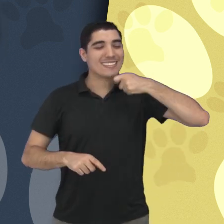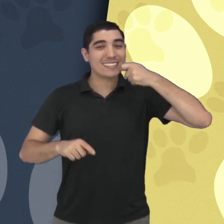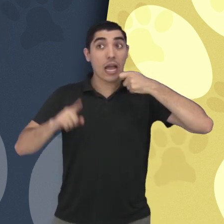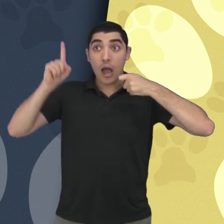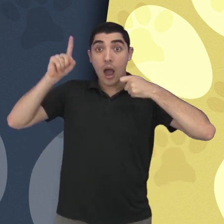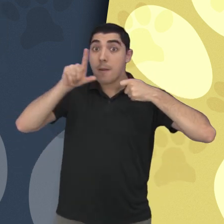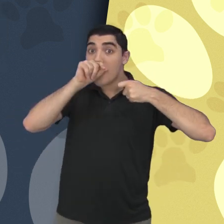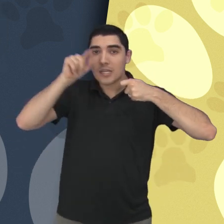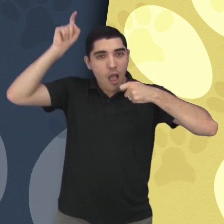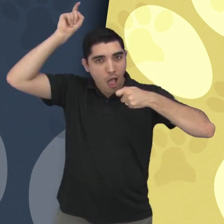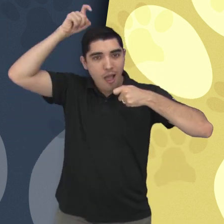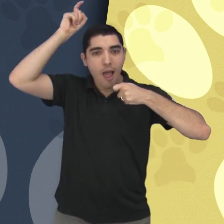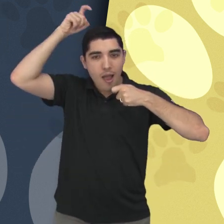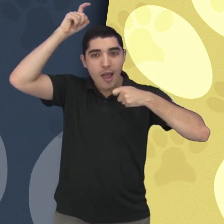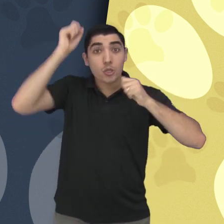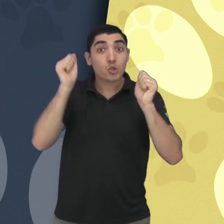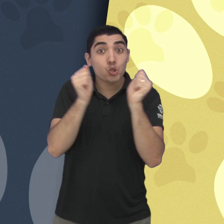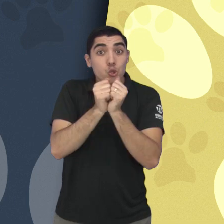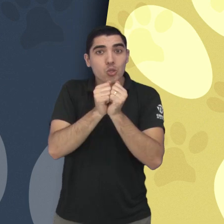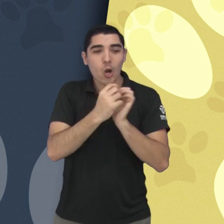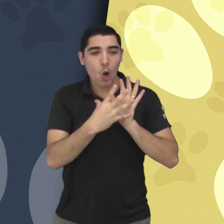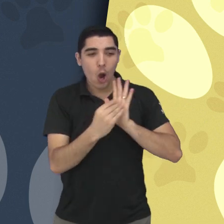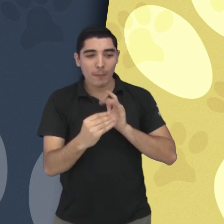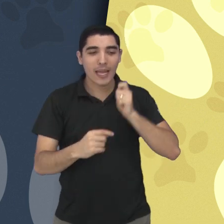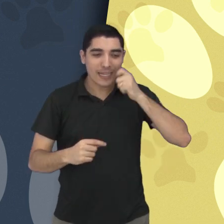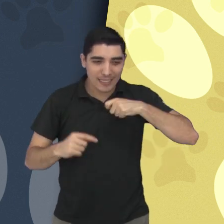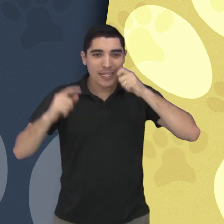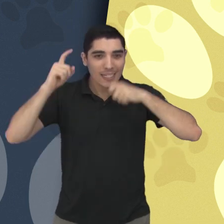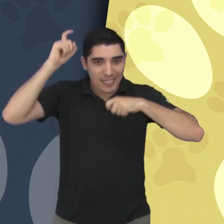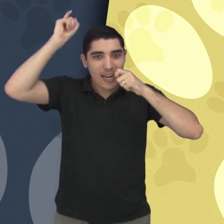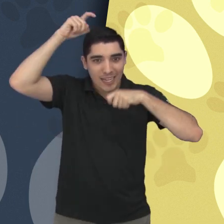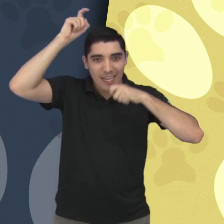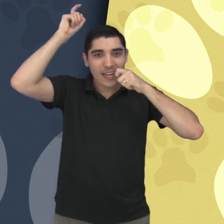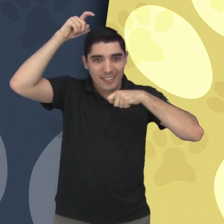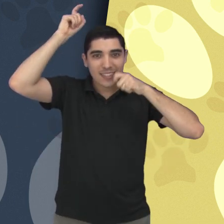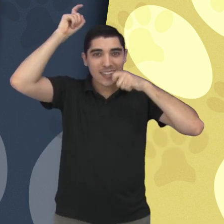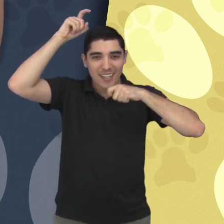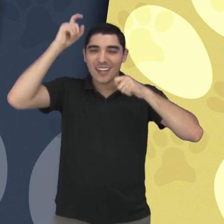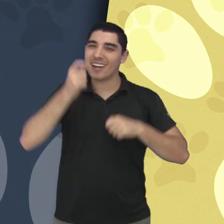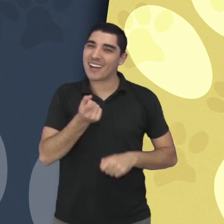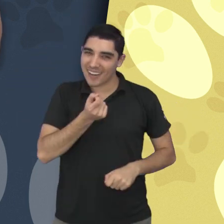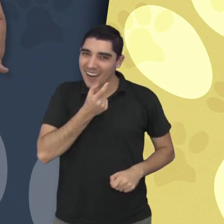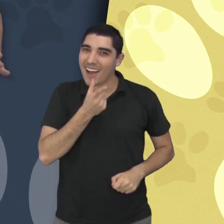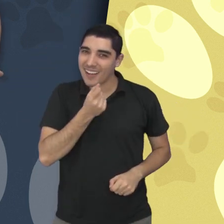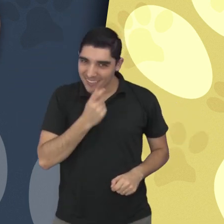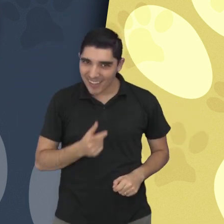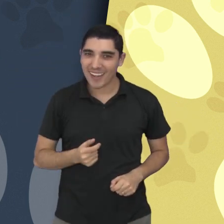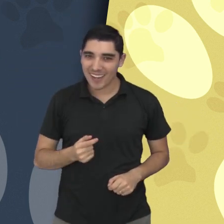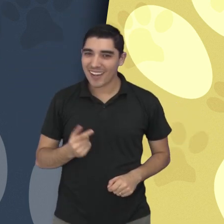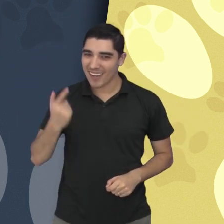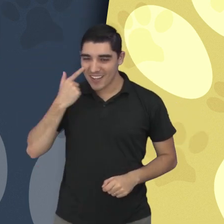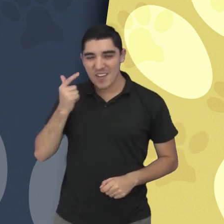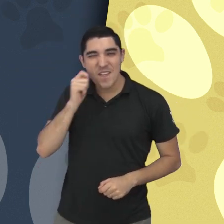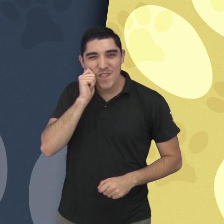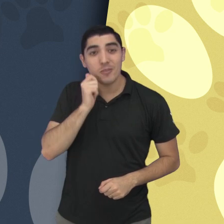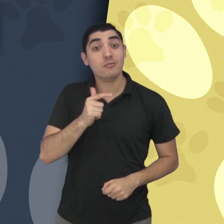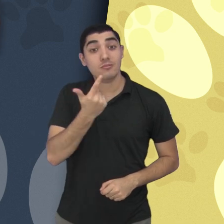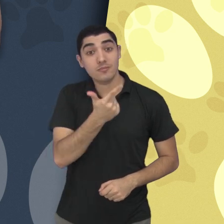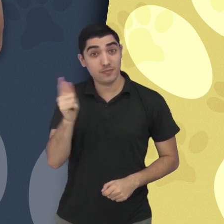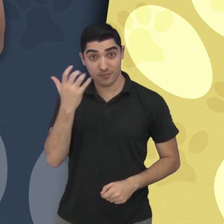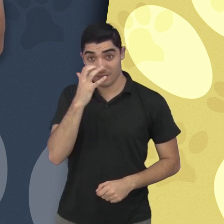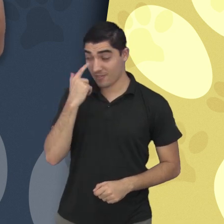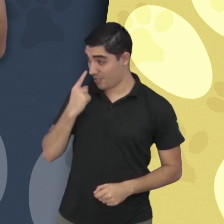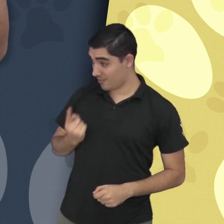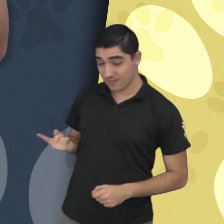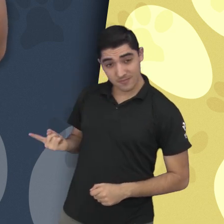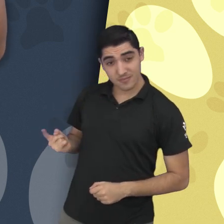passarinha vai dançando junto, imitando os movimentos com a cabeça dela. É muito fofa, gente. E o cachorrinho que tá aqui, ó,